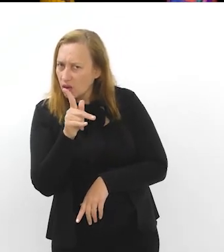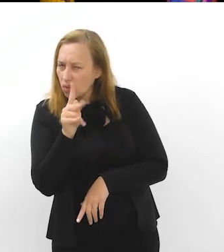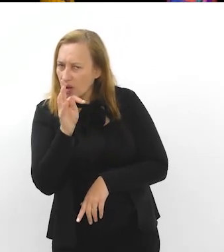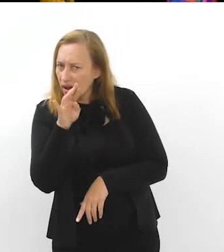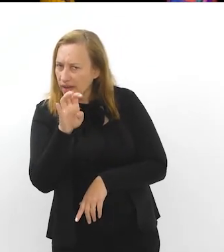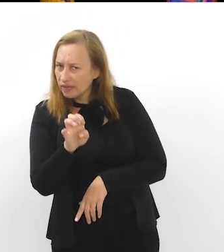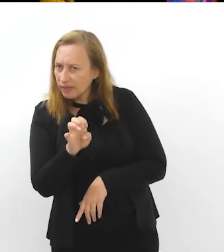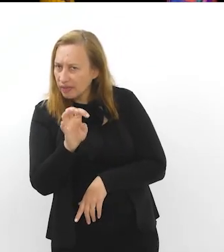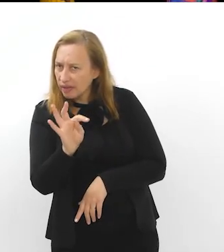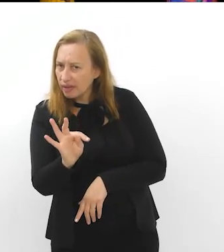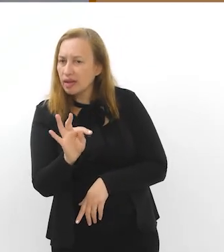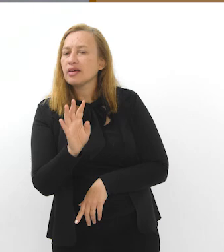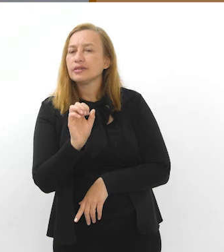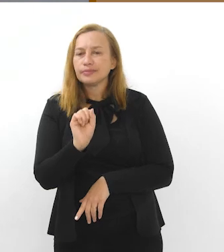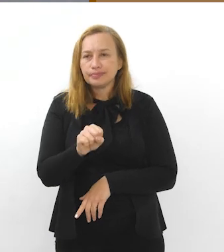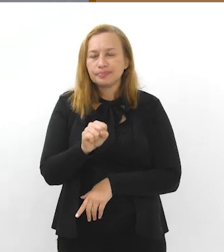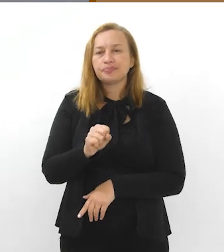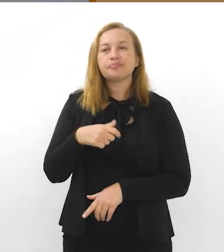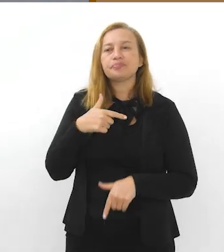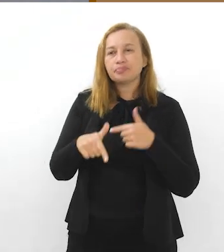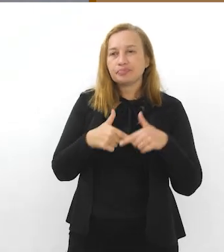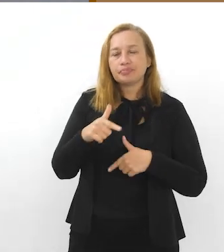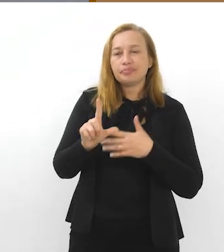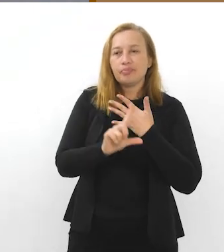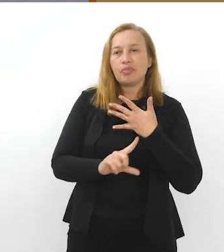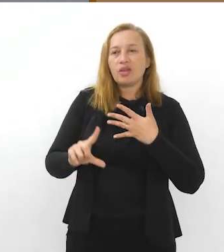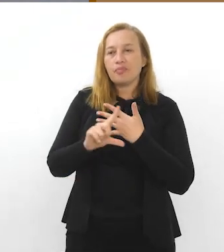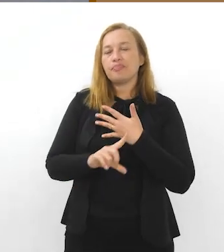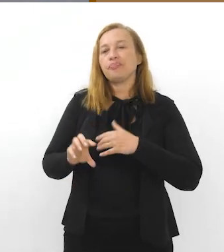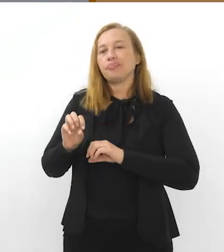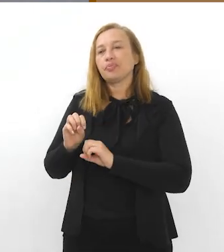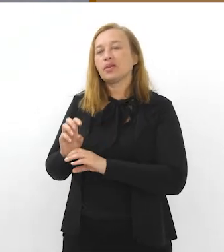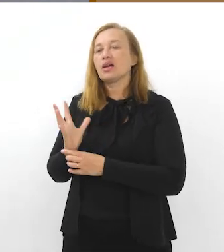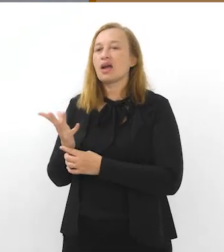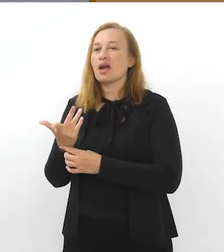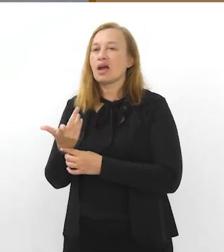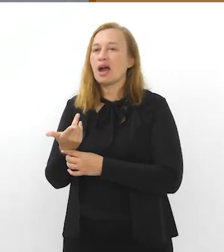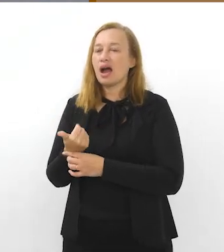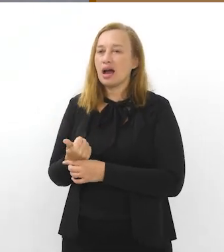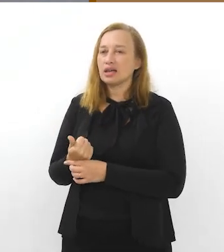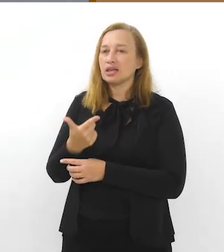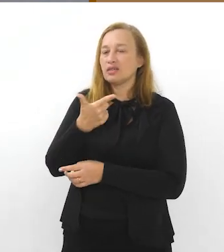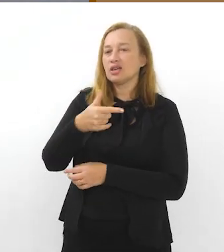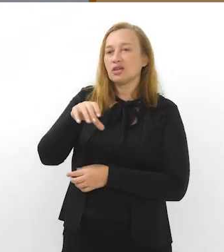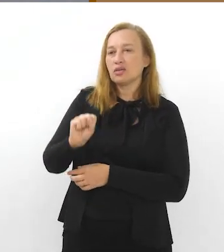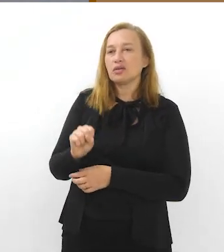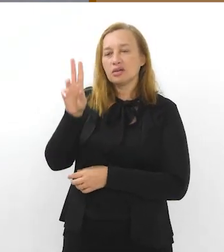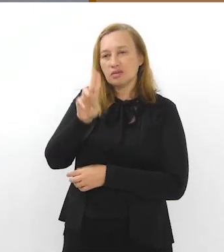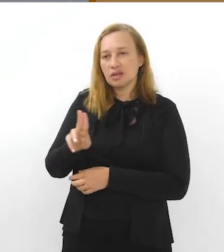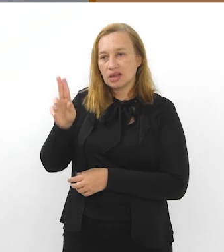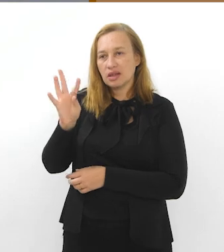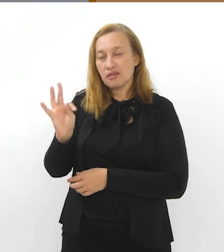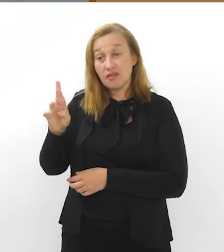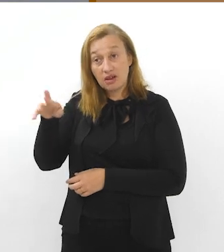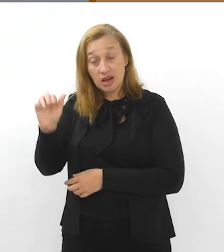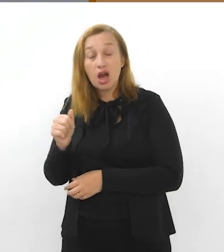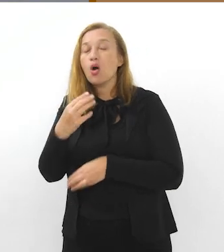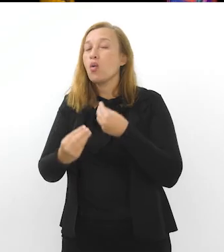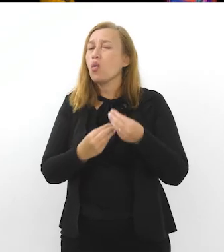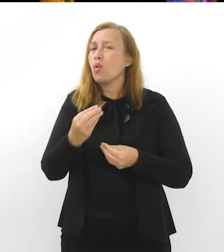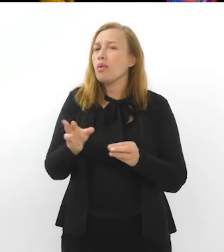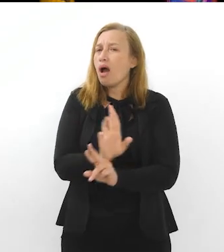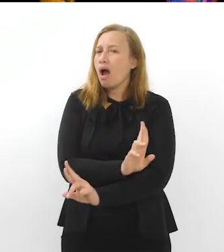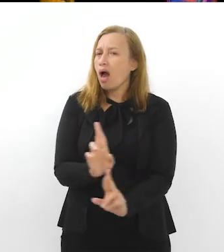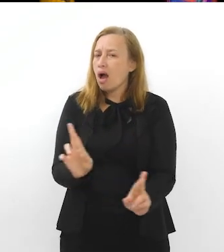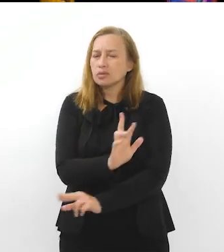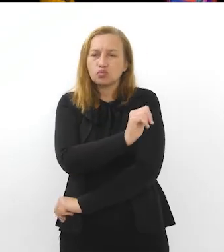o Gorete? Fui, trabalhei com literatura e arte 28 anos, na Universidade de Franca. E como é que